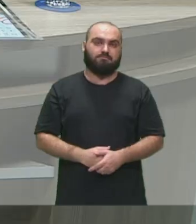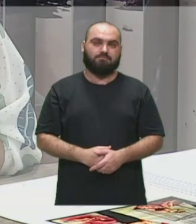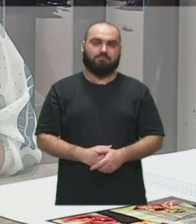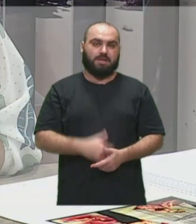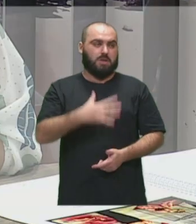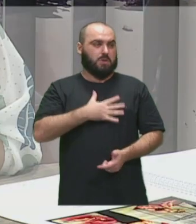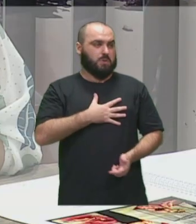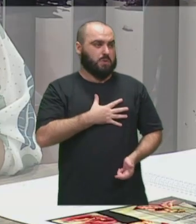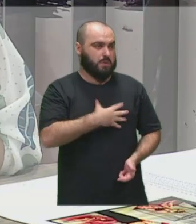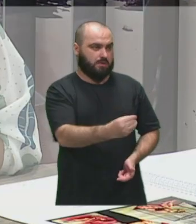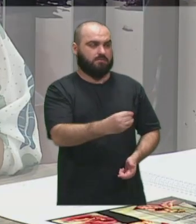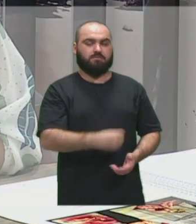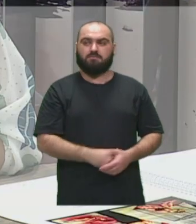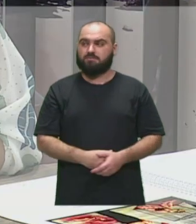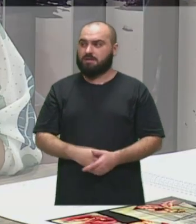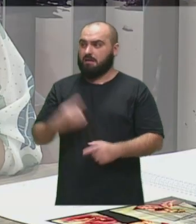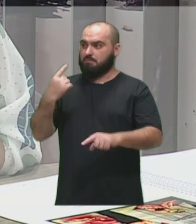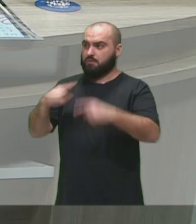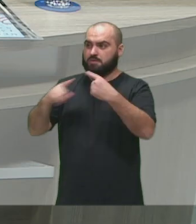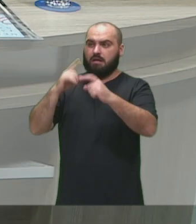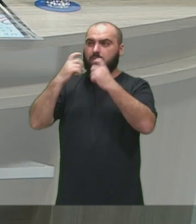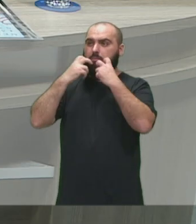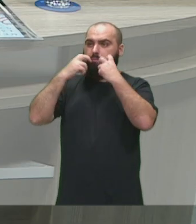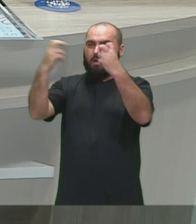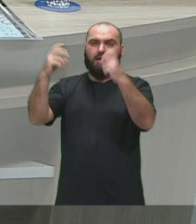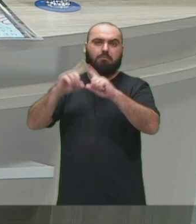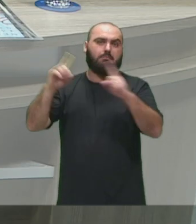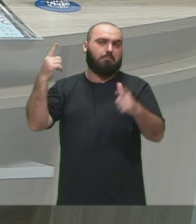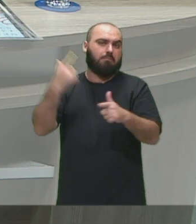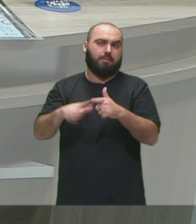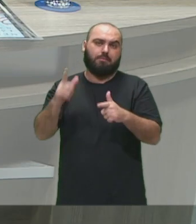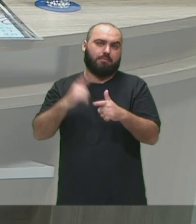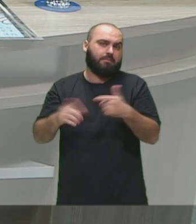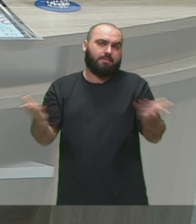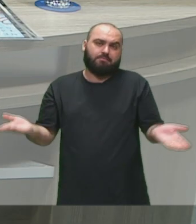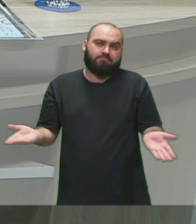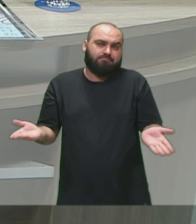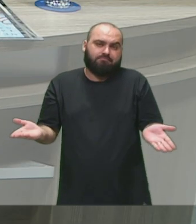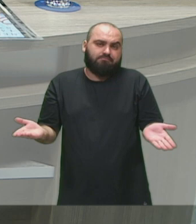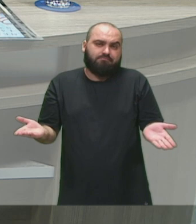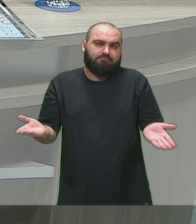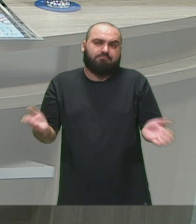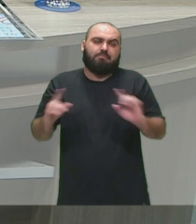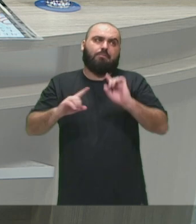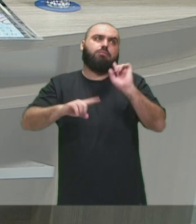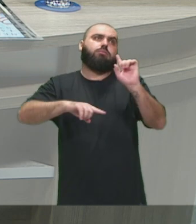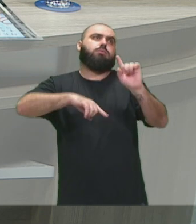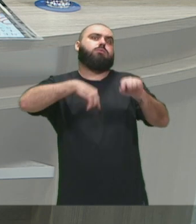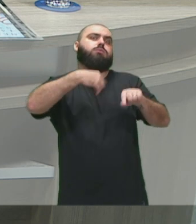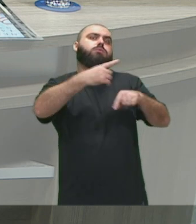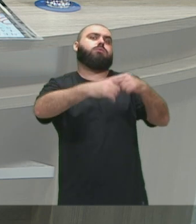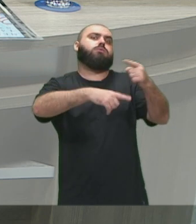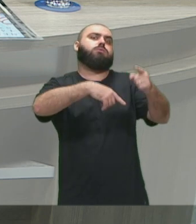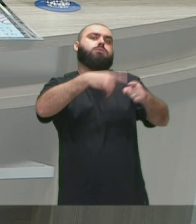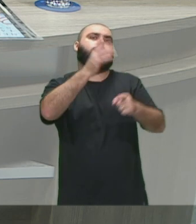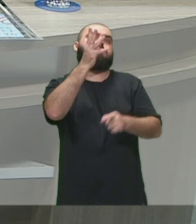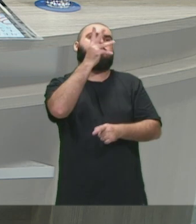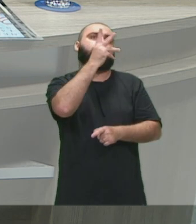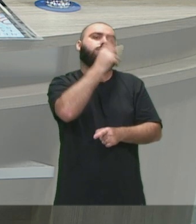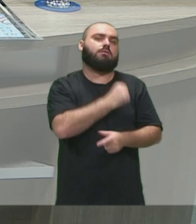grito. E por meio da música ele deu um grito, só que o problema é que esse grito veio muito depois, muito